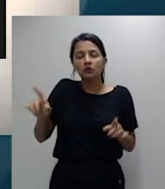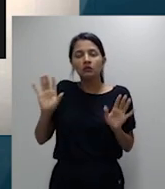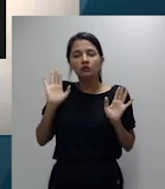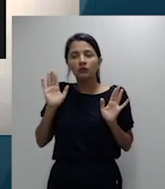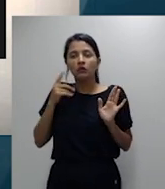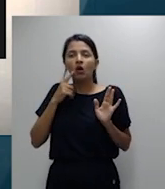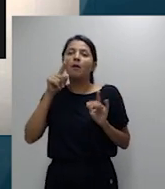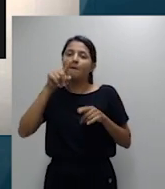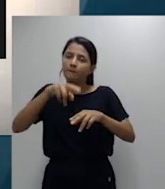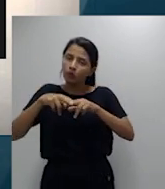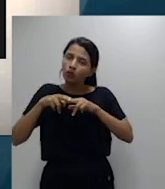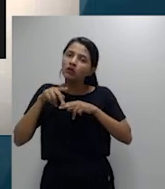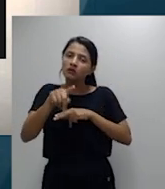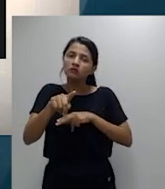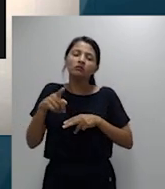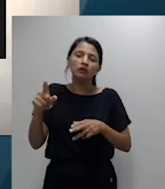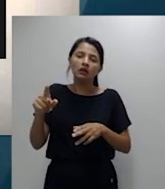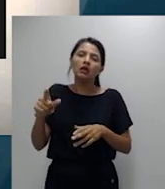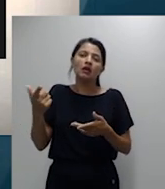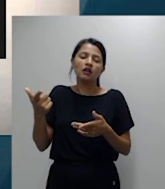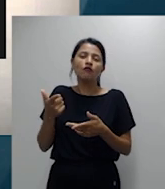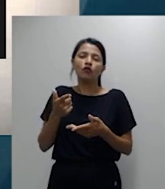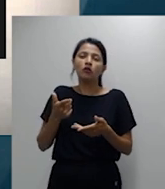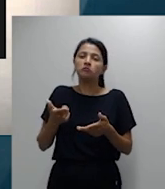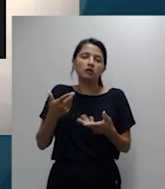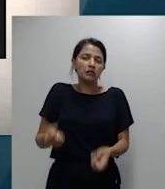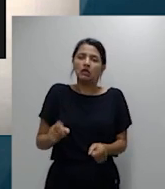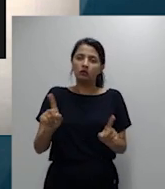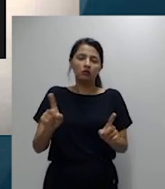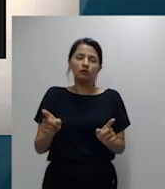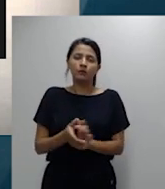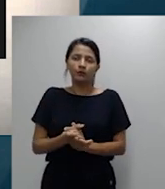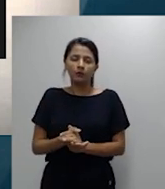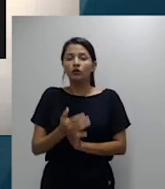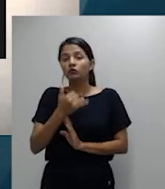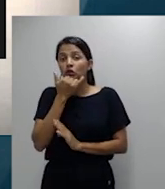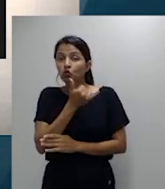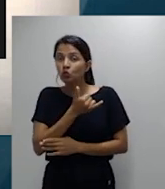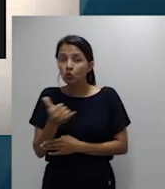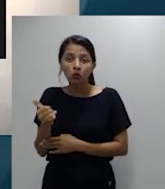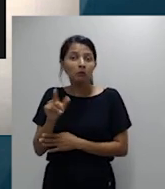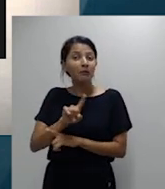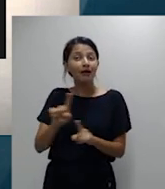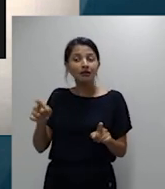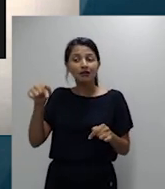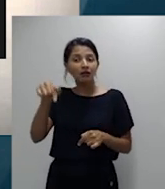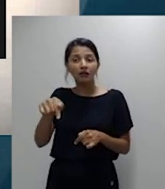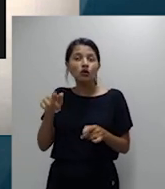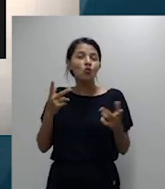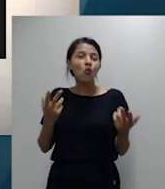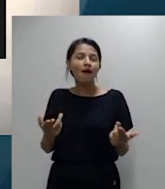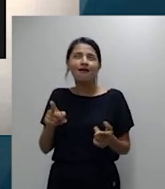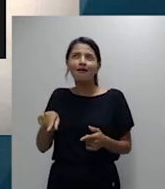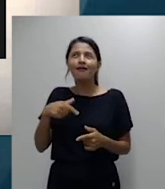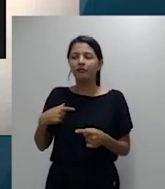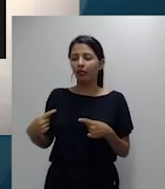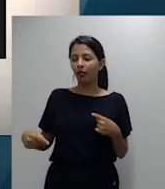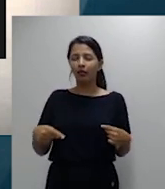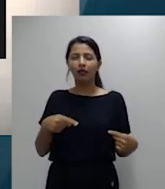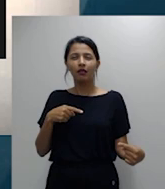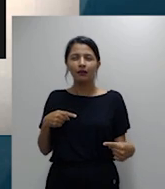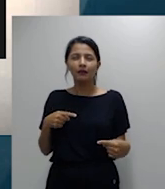a segurança foi indeferida com a devida vênia não se trata aqui do pagamento para